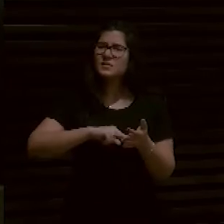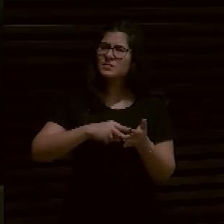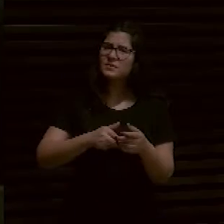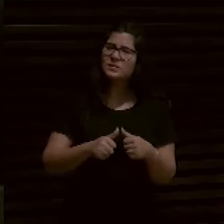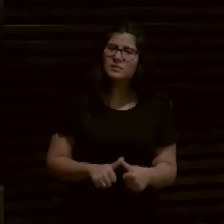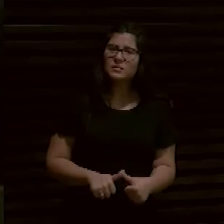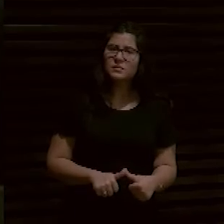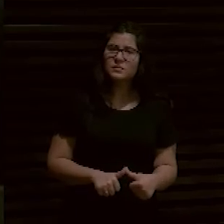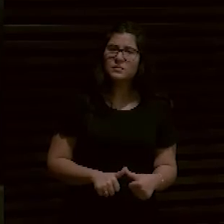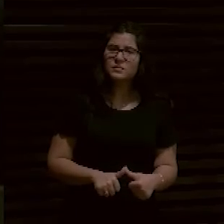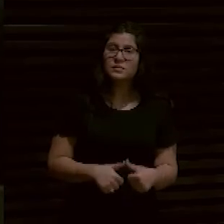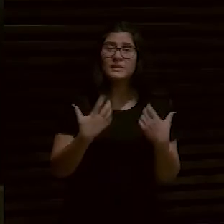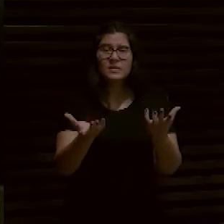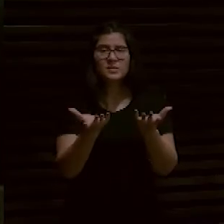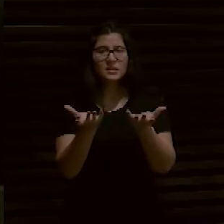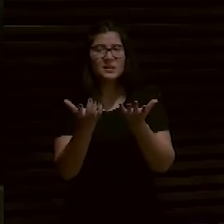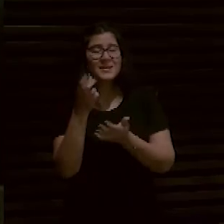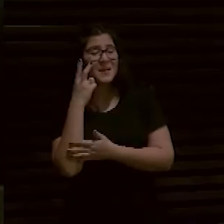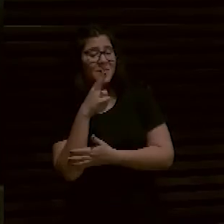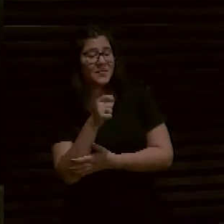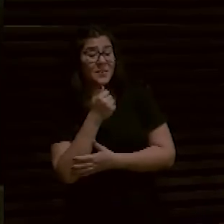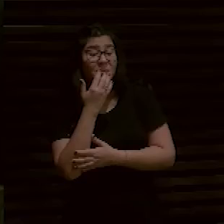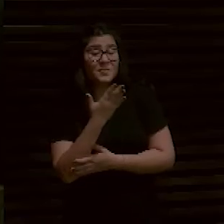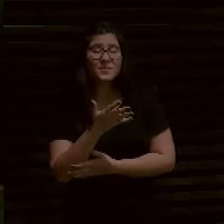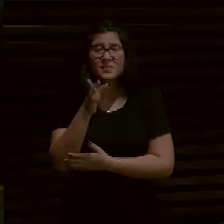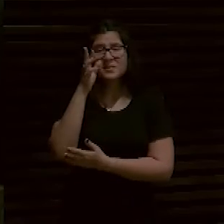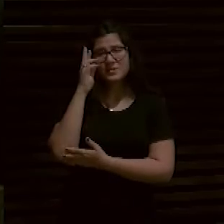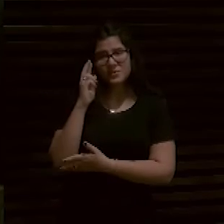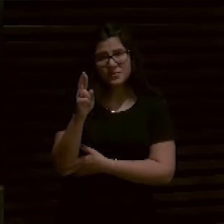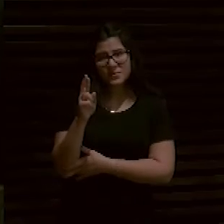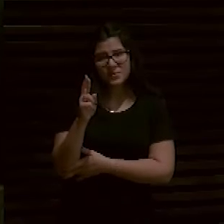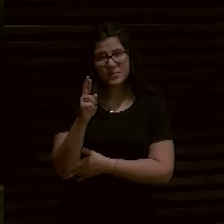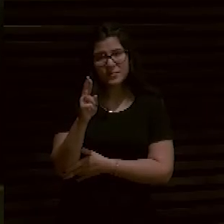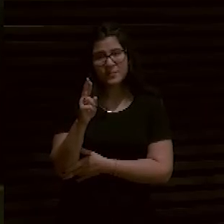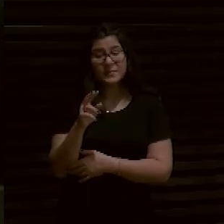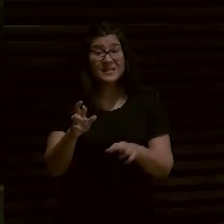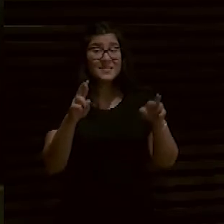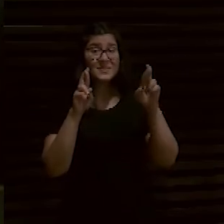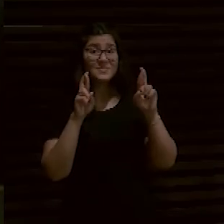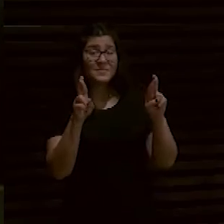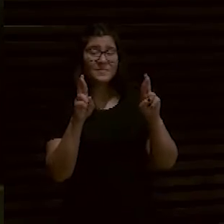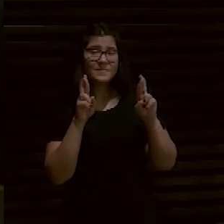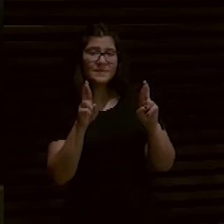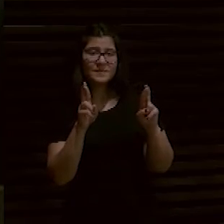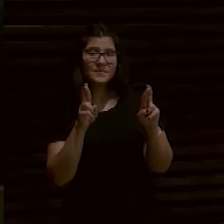isso? Querer ver a bondade do Senhor. A esperança